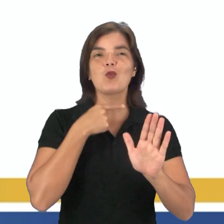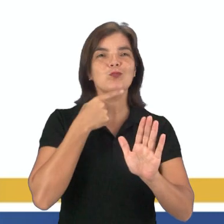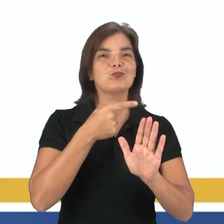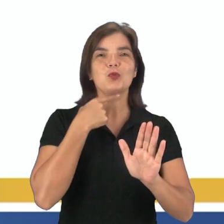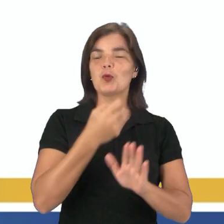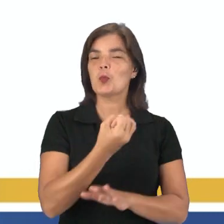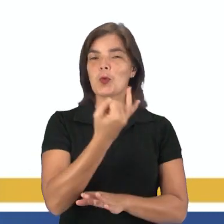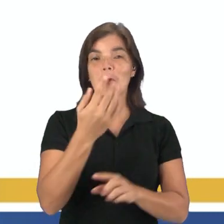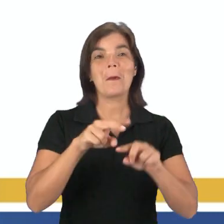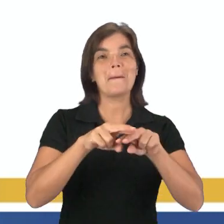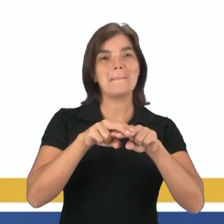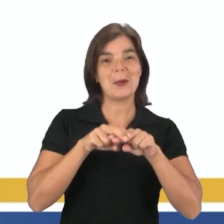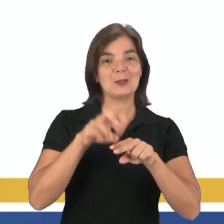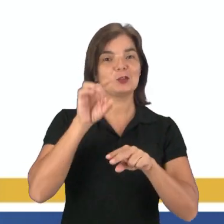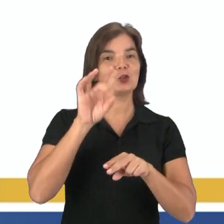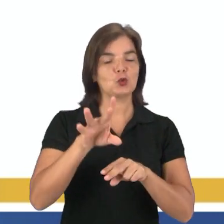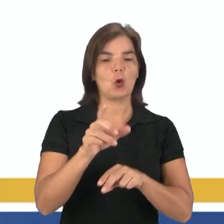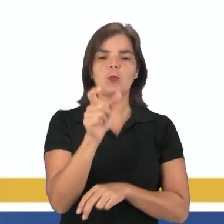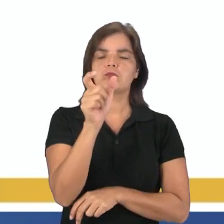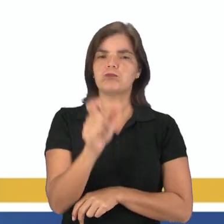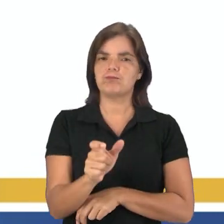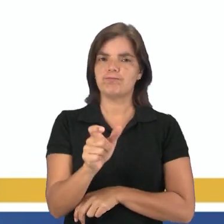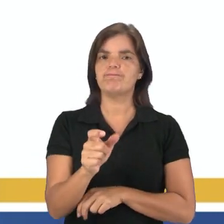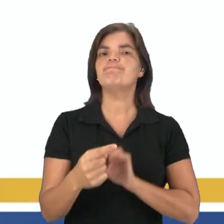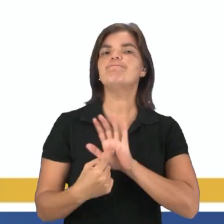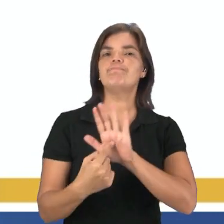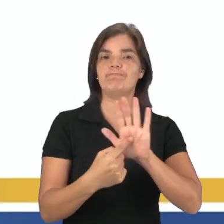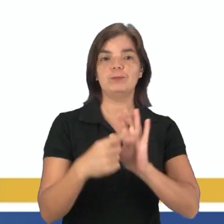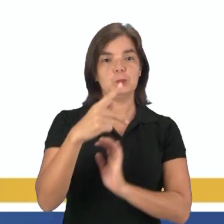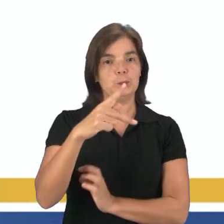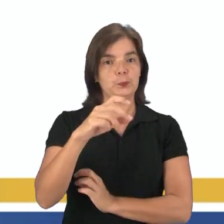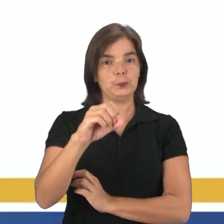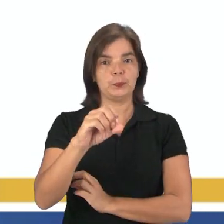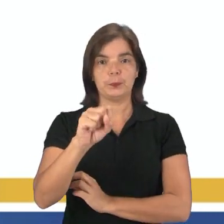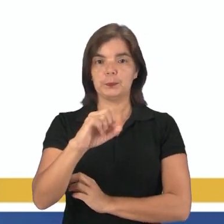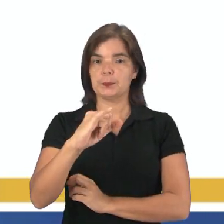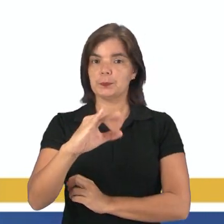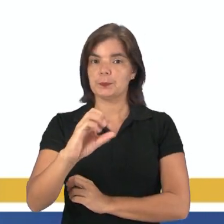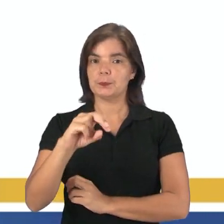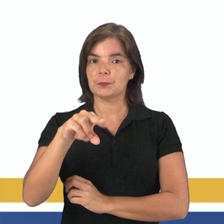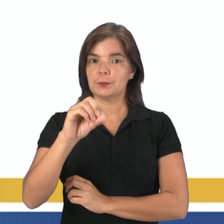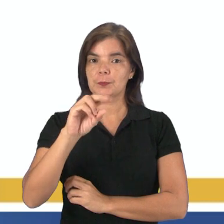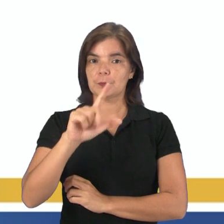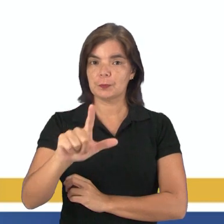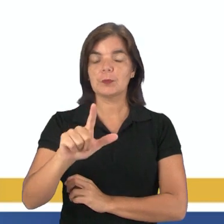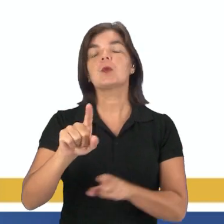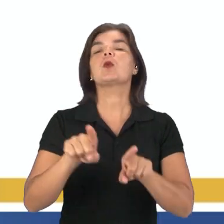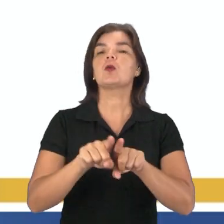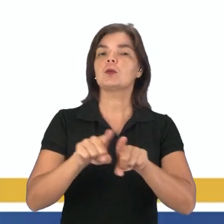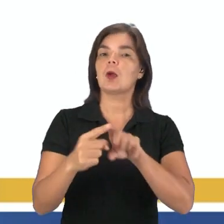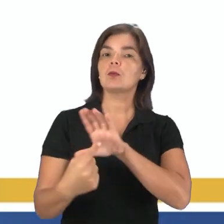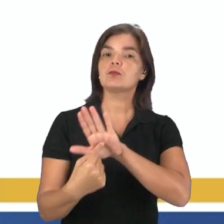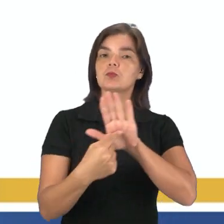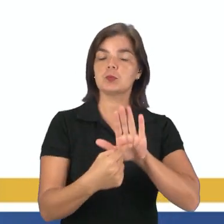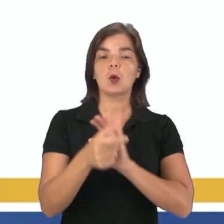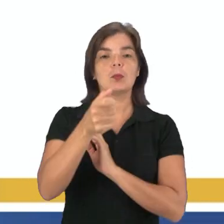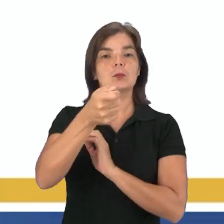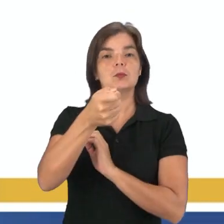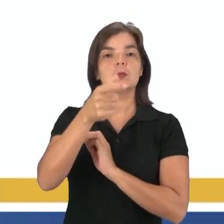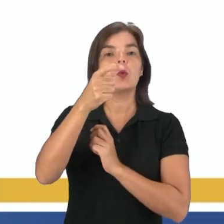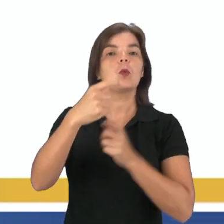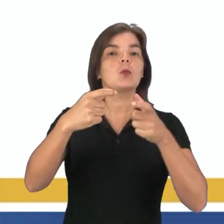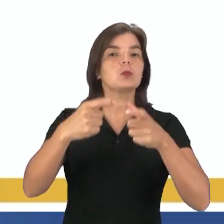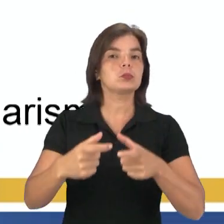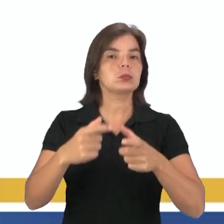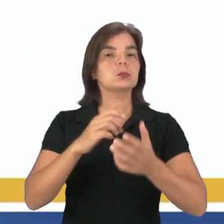nenhuma quantidade, porém ele é marcador posicional, quando ele está fora das unidades, ele está marcando aí uma posição.